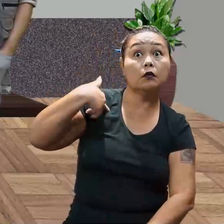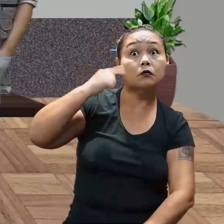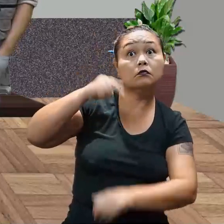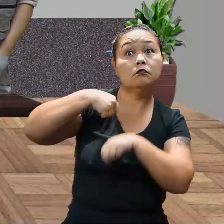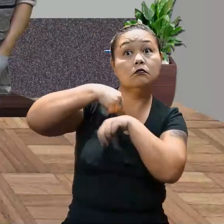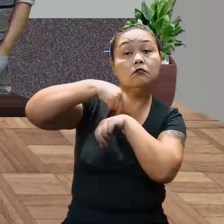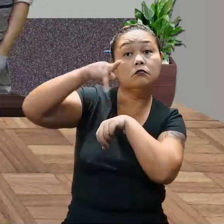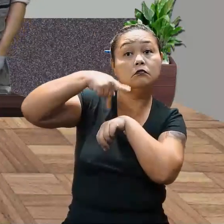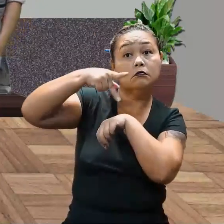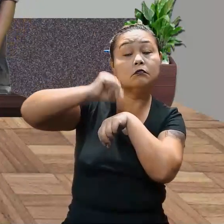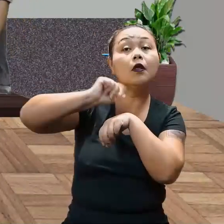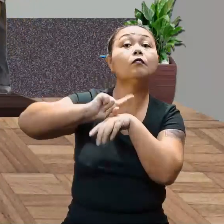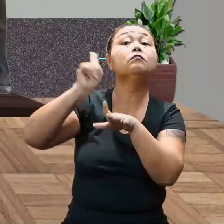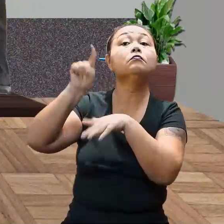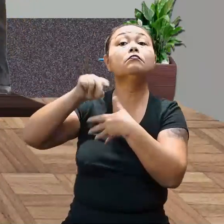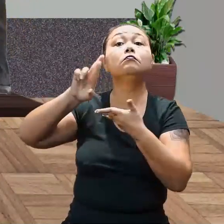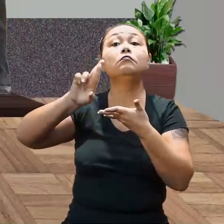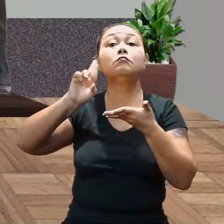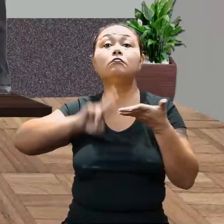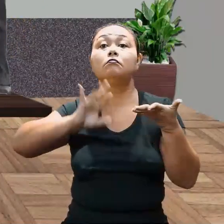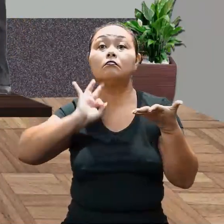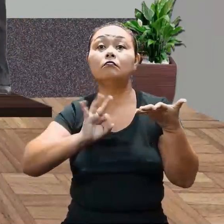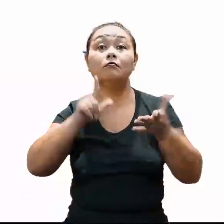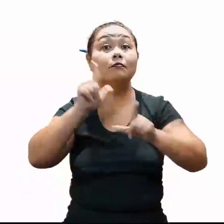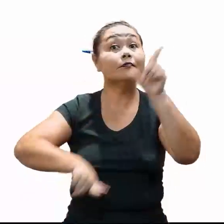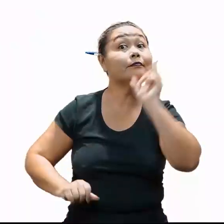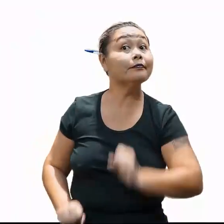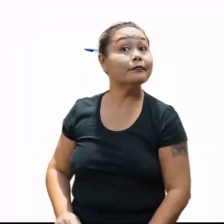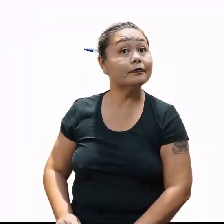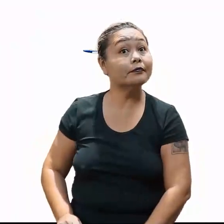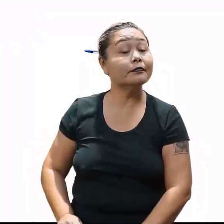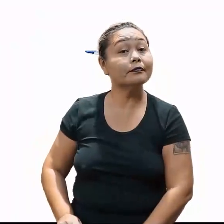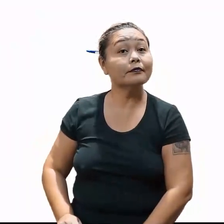Então, dentro dessa questão aí, a resposta correta é a letra